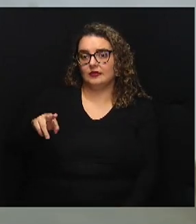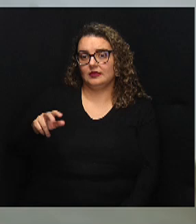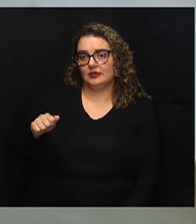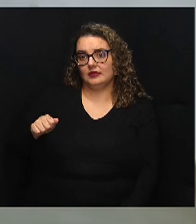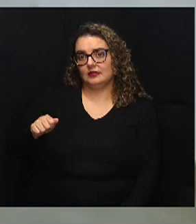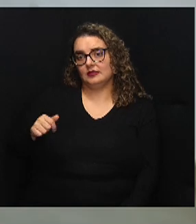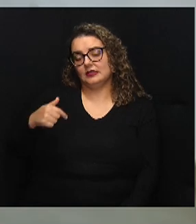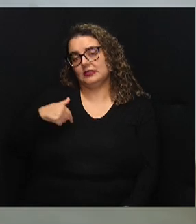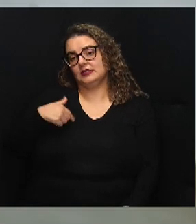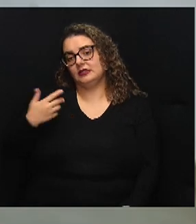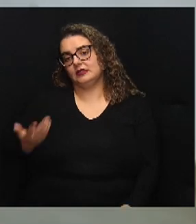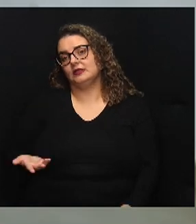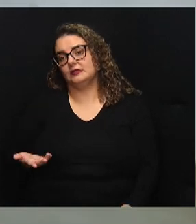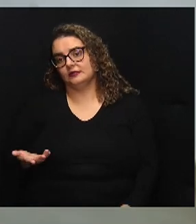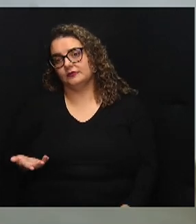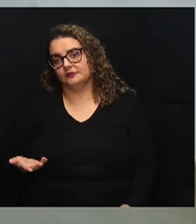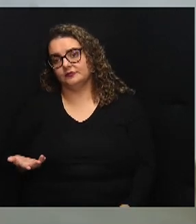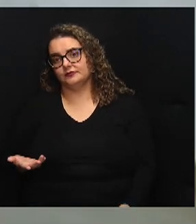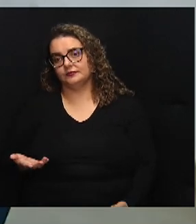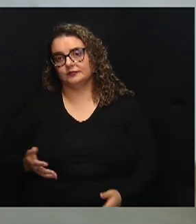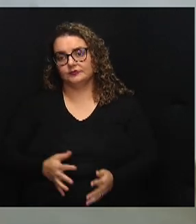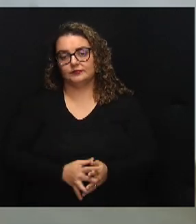vou desde da